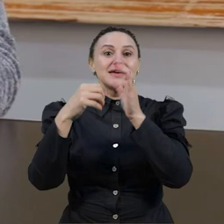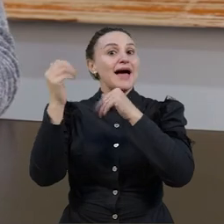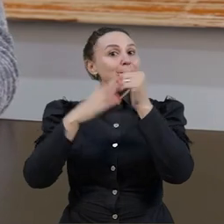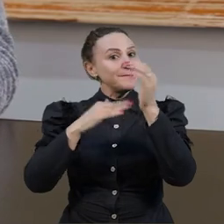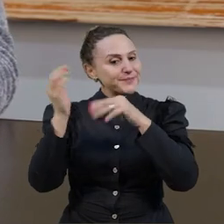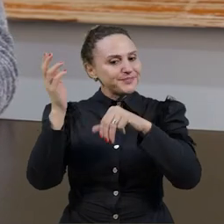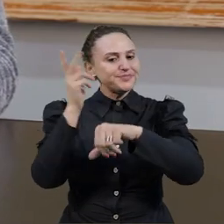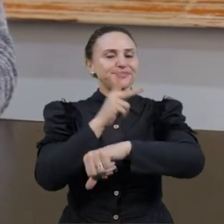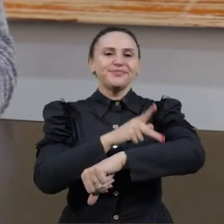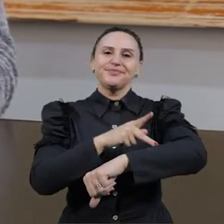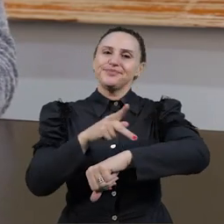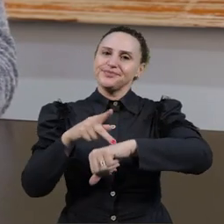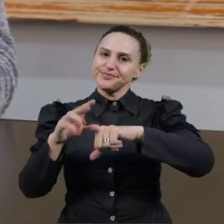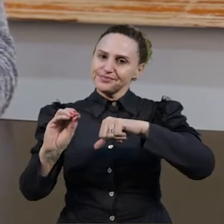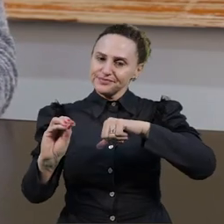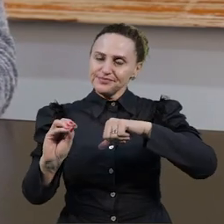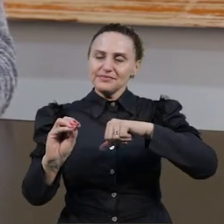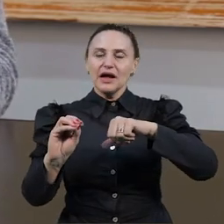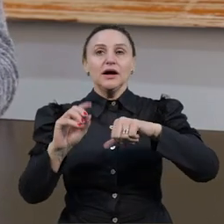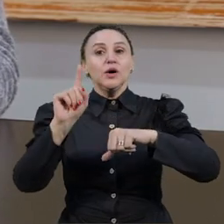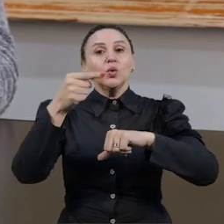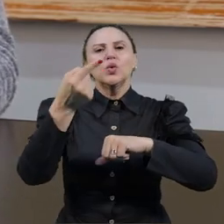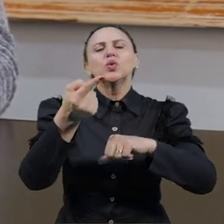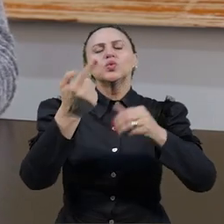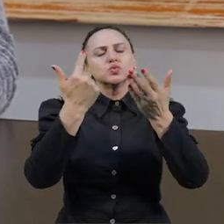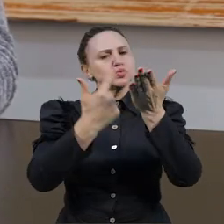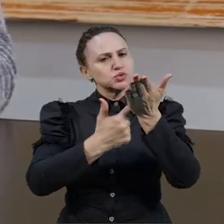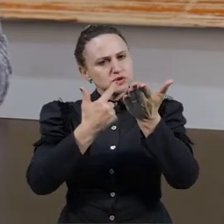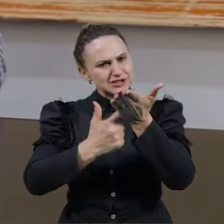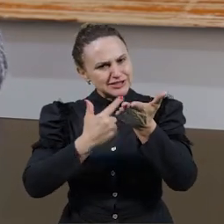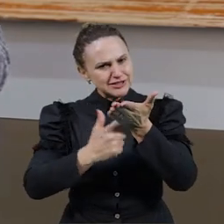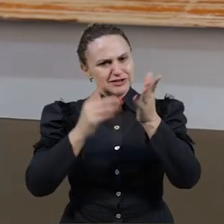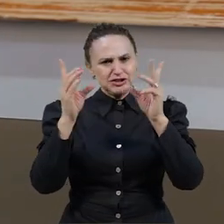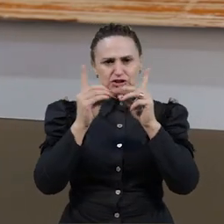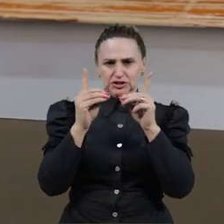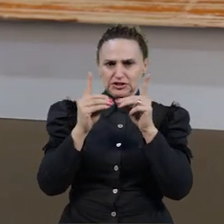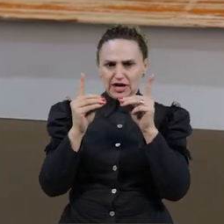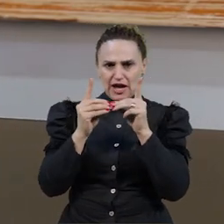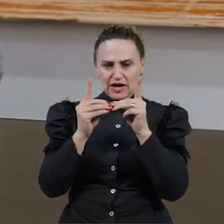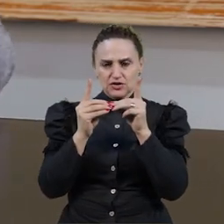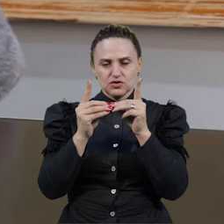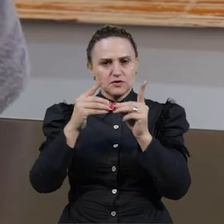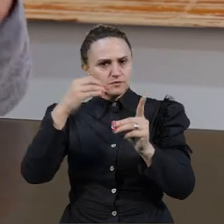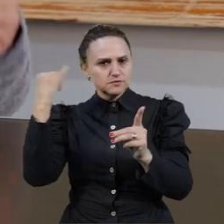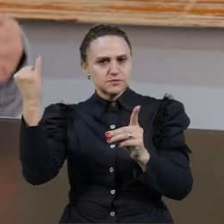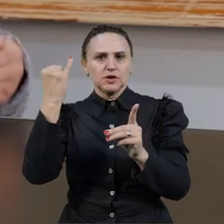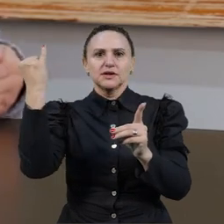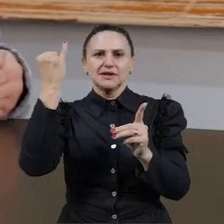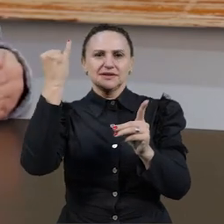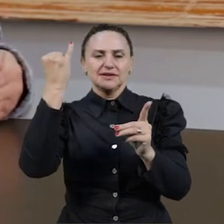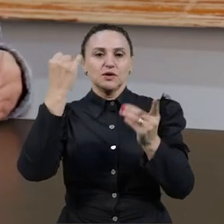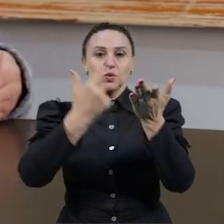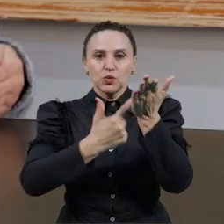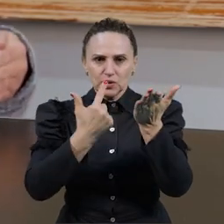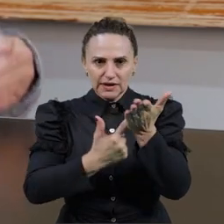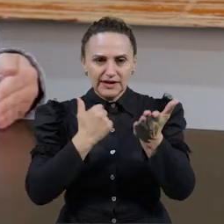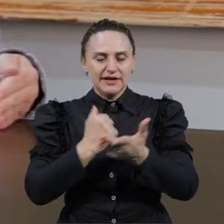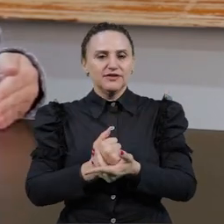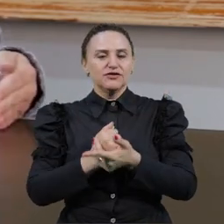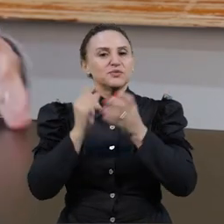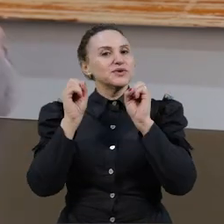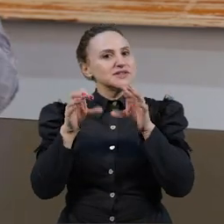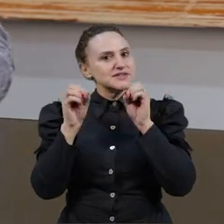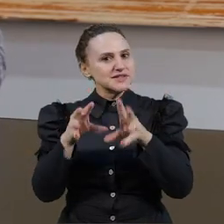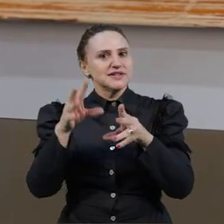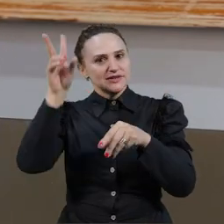outros livros didáticos aos outros dois livros didáticos são específicos um livro didático específico para o